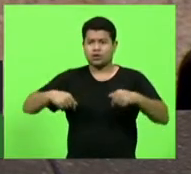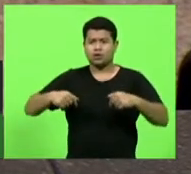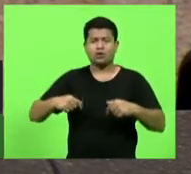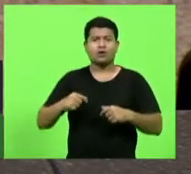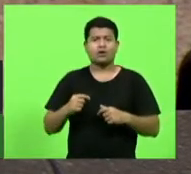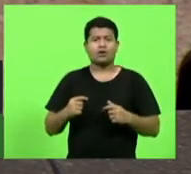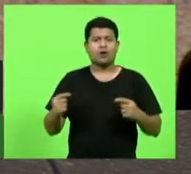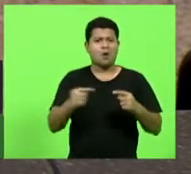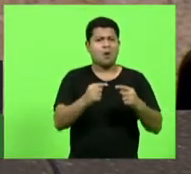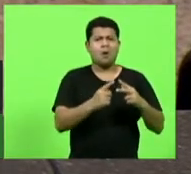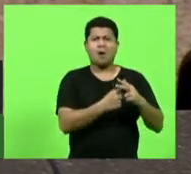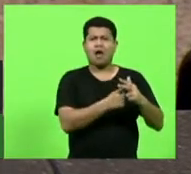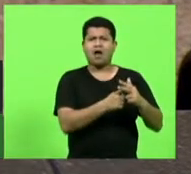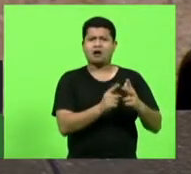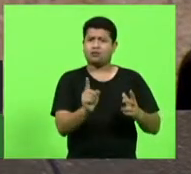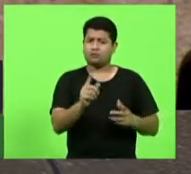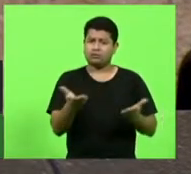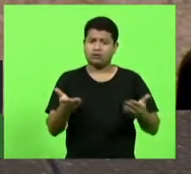pô.